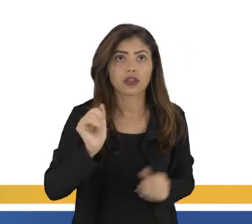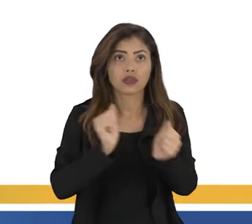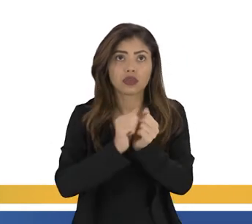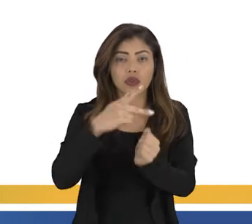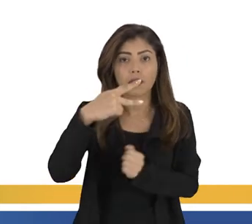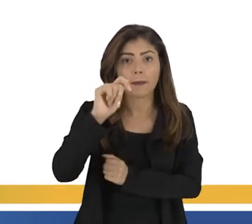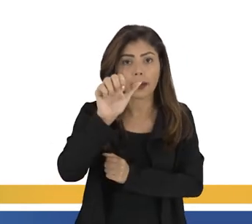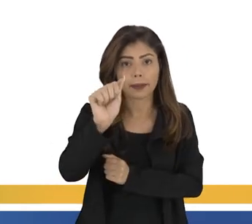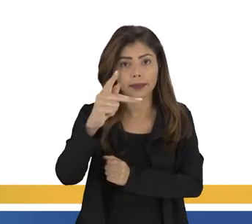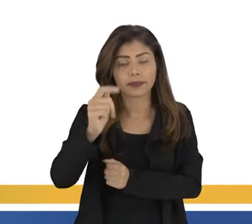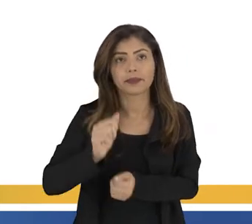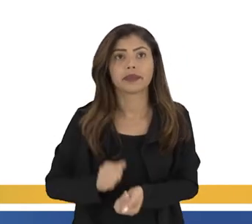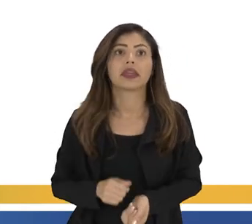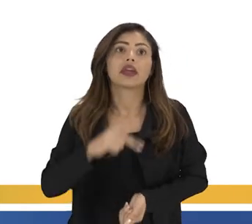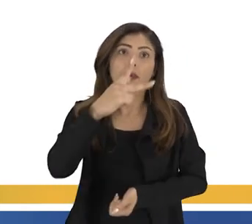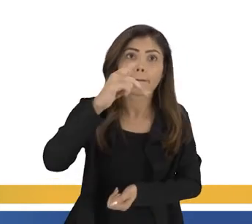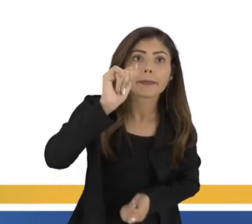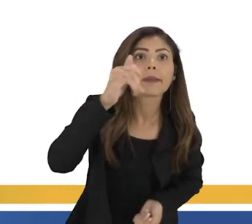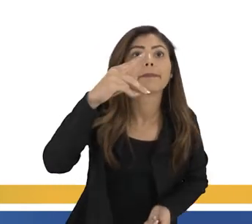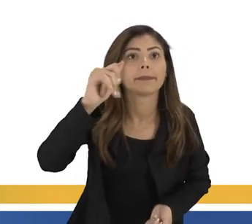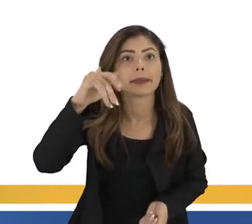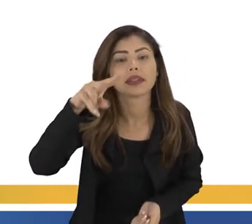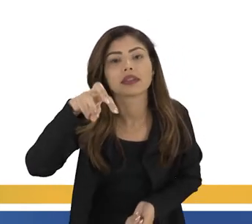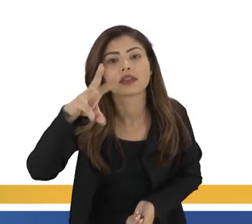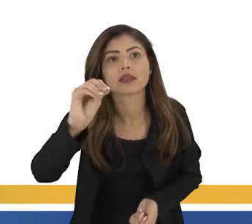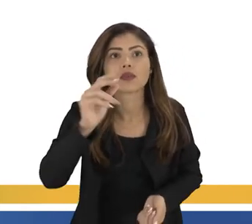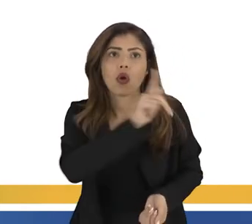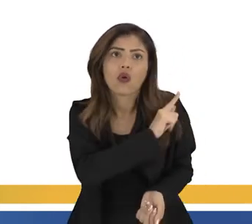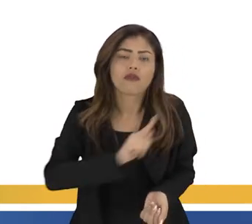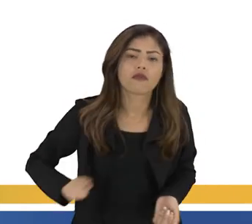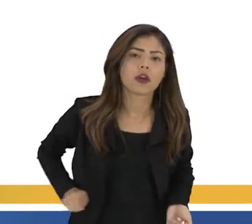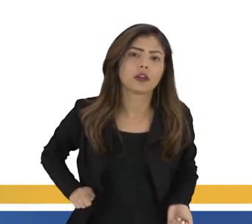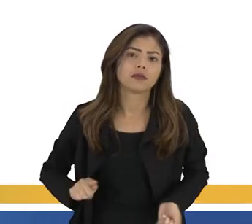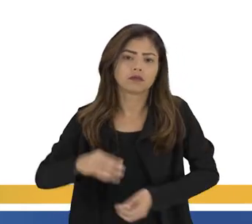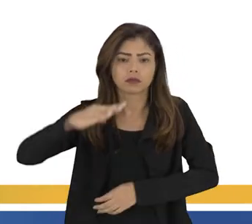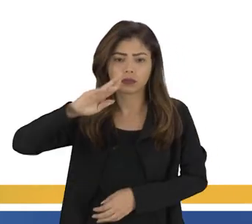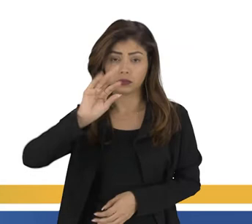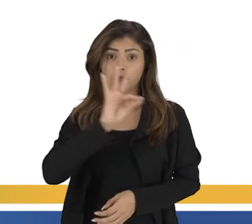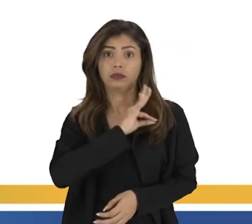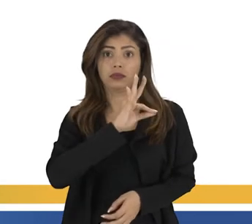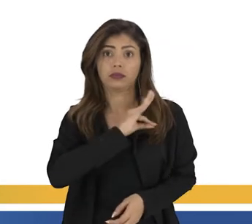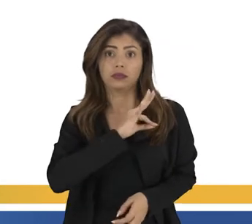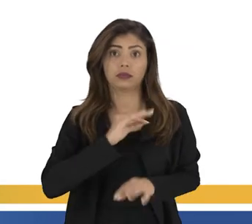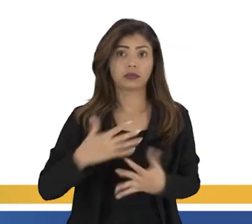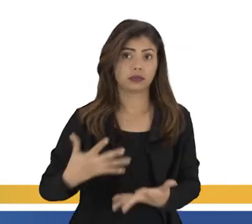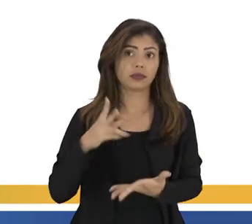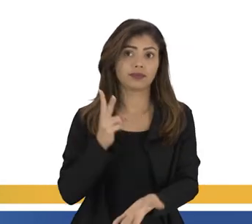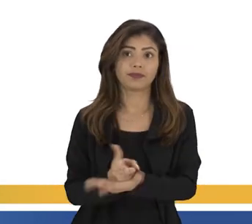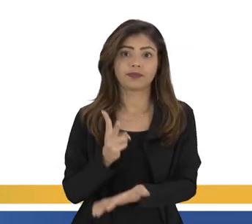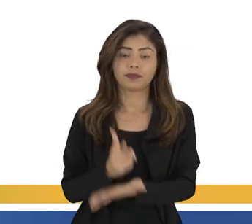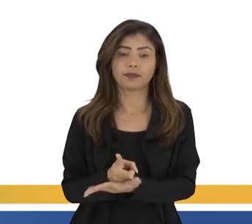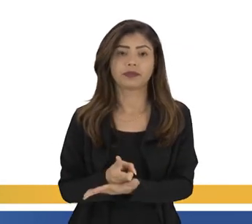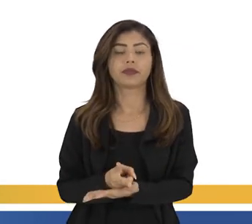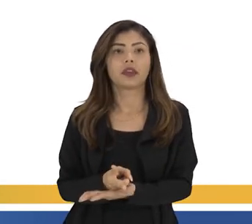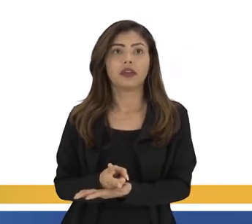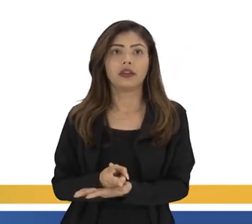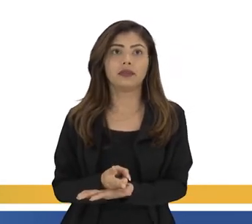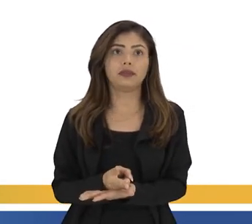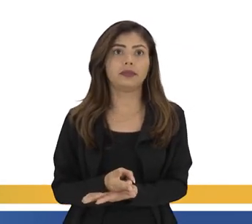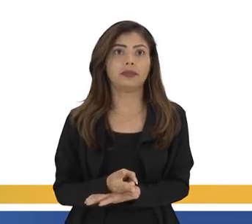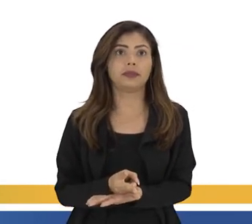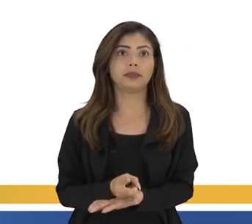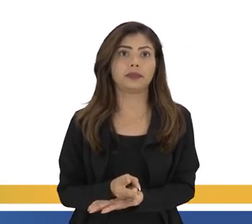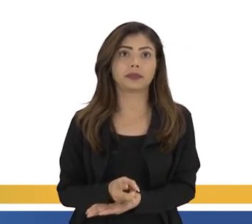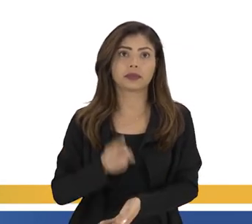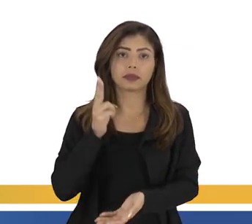de papa então cesaropapismo a um governo extremamente militarizado né constantinopla ela vai sofrer